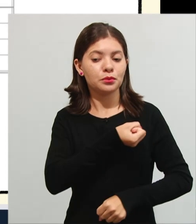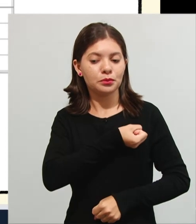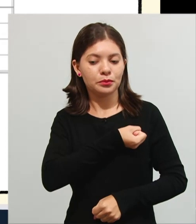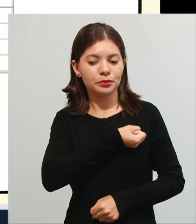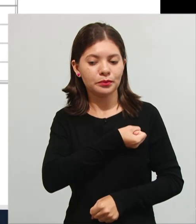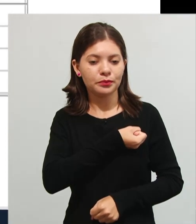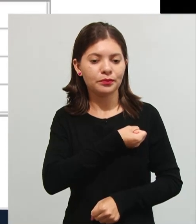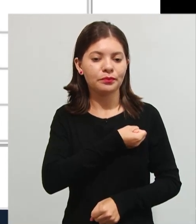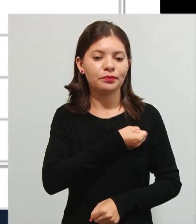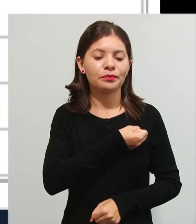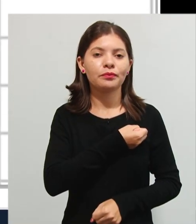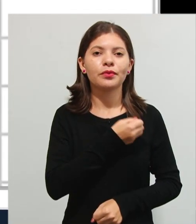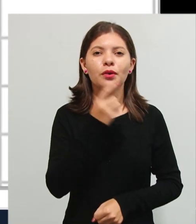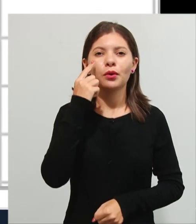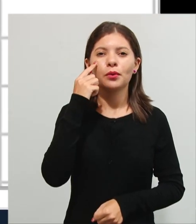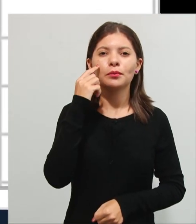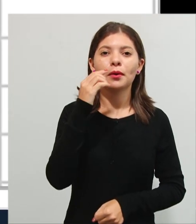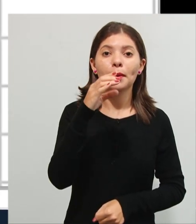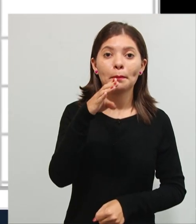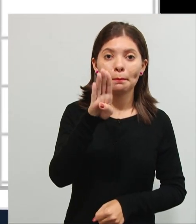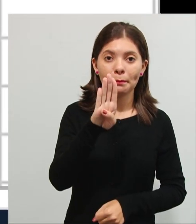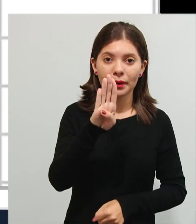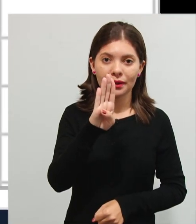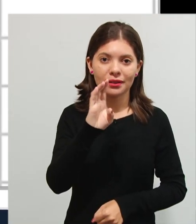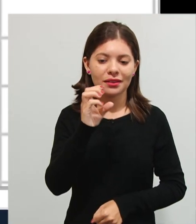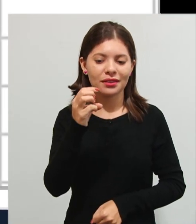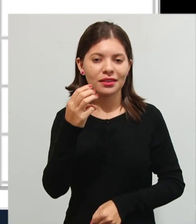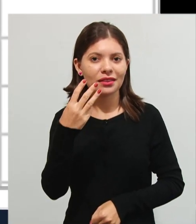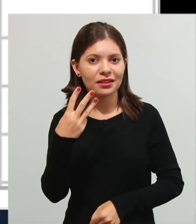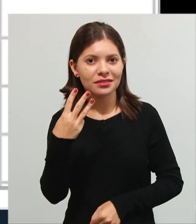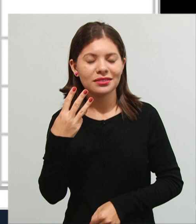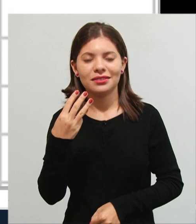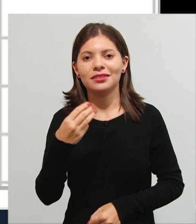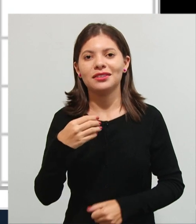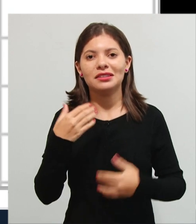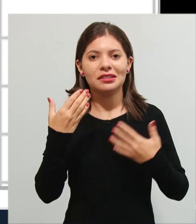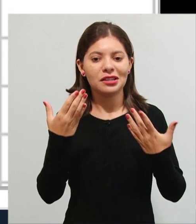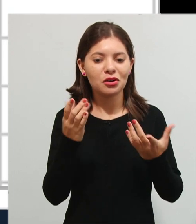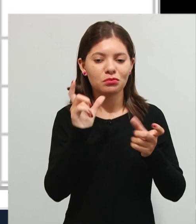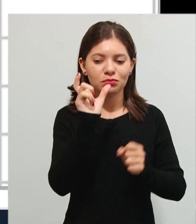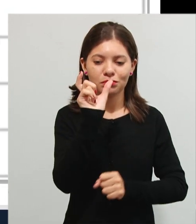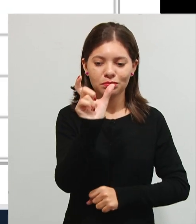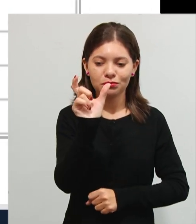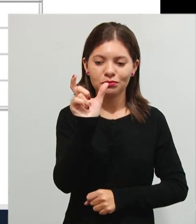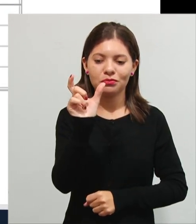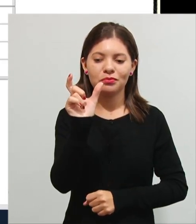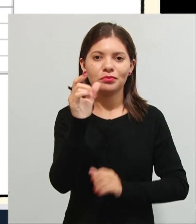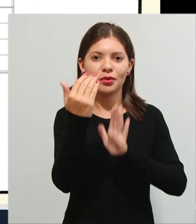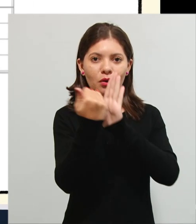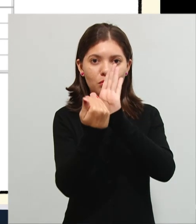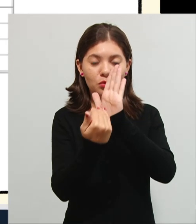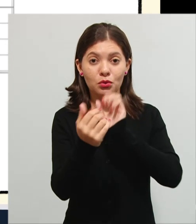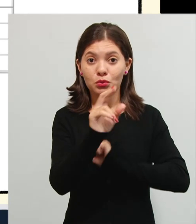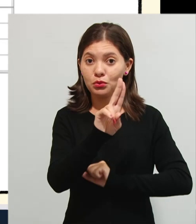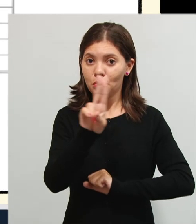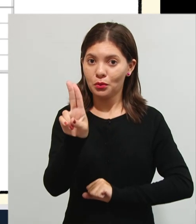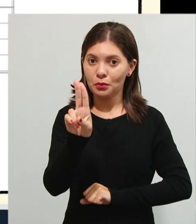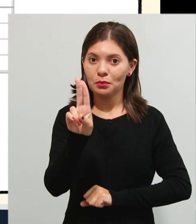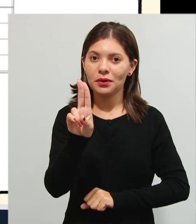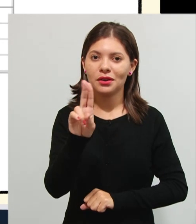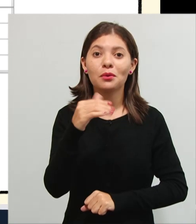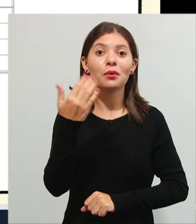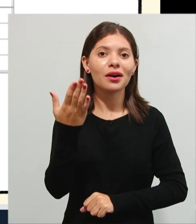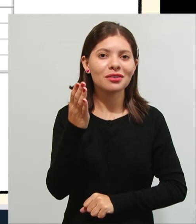letra e o número. Então, ela vai ter aqui B3. Então, essa célula vai ter